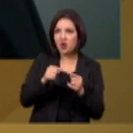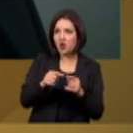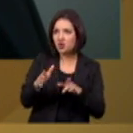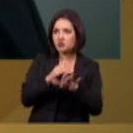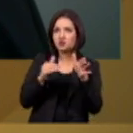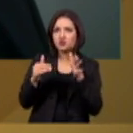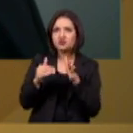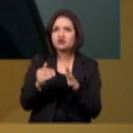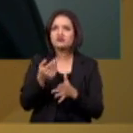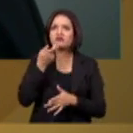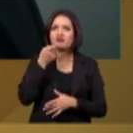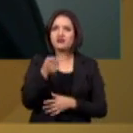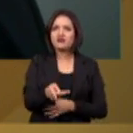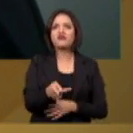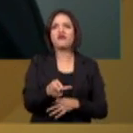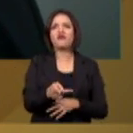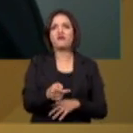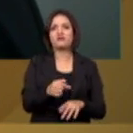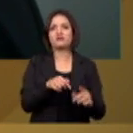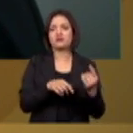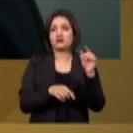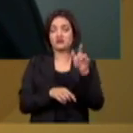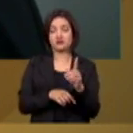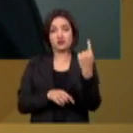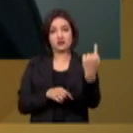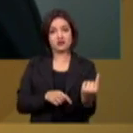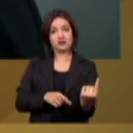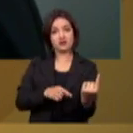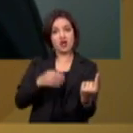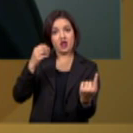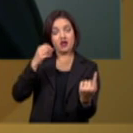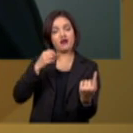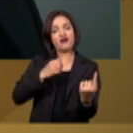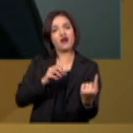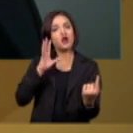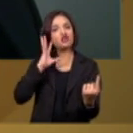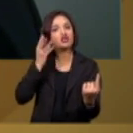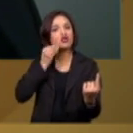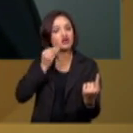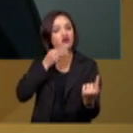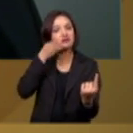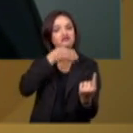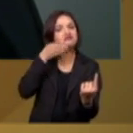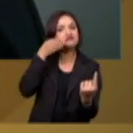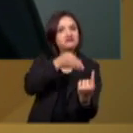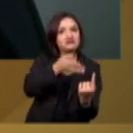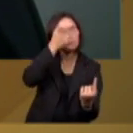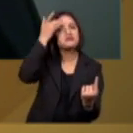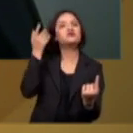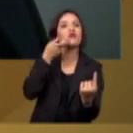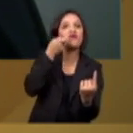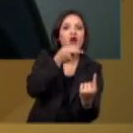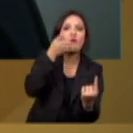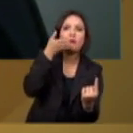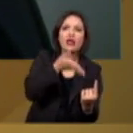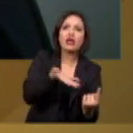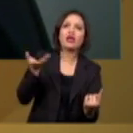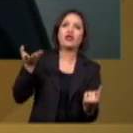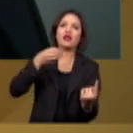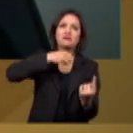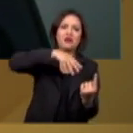vossa excelência na presidência de supremo tribunal federal o justo